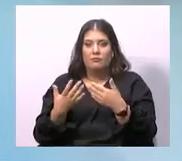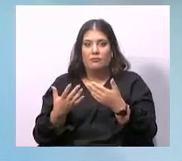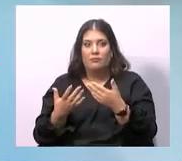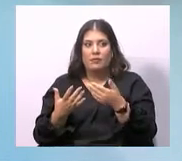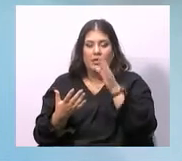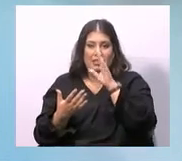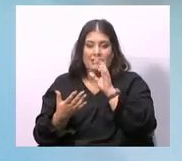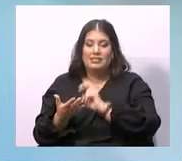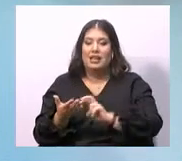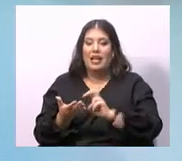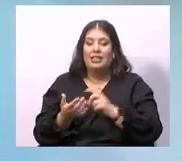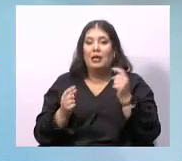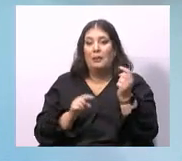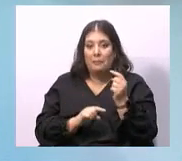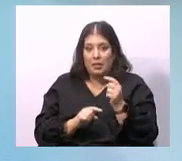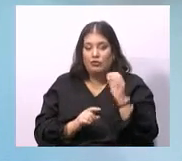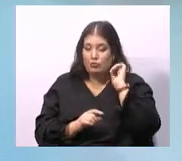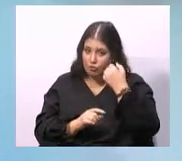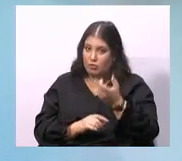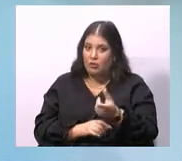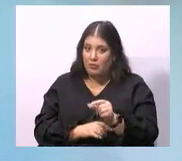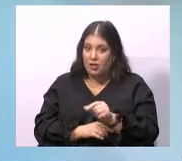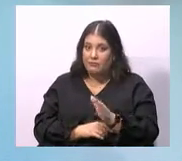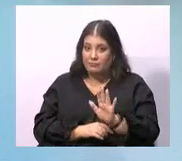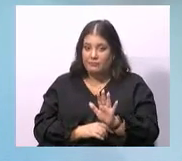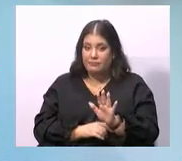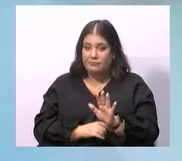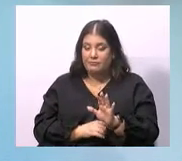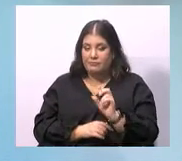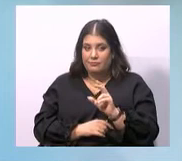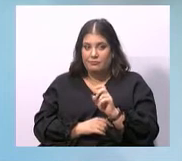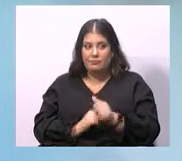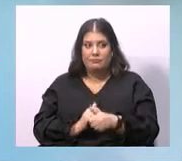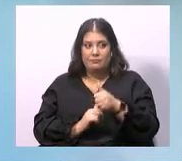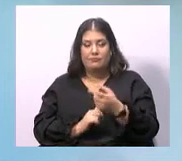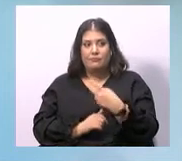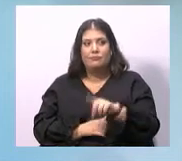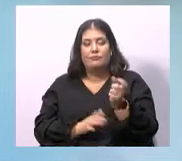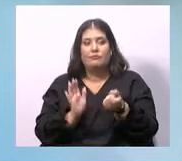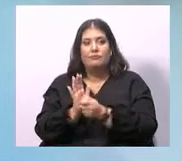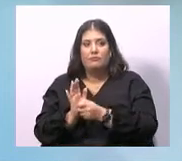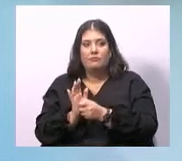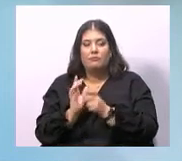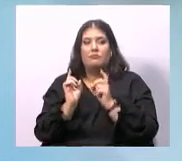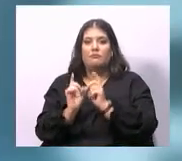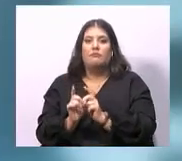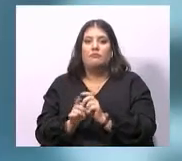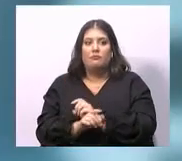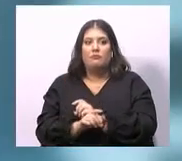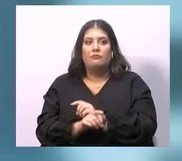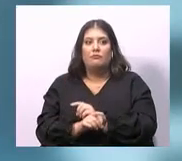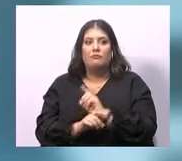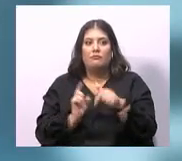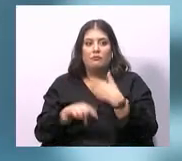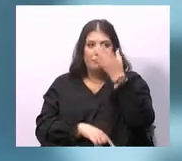andar, mais vai prejudicar o que está para cima, Dona Fernanda, está bem? Portanto, o ideal é mesmo marcar uma consulta, ser observado e ter aqui